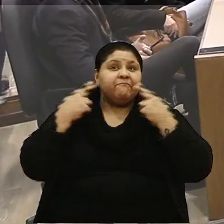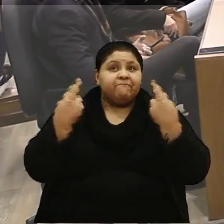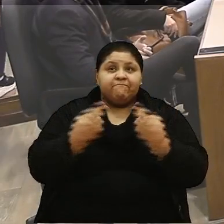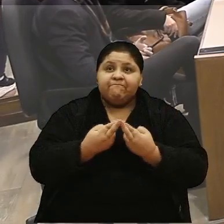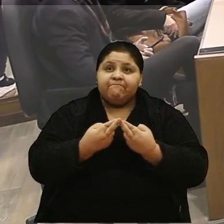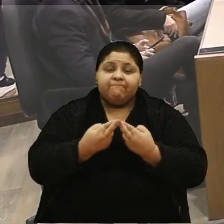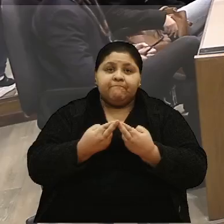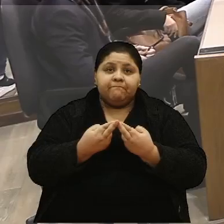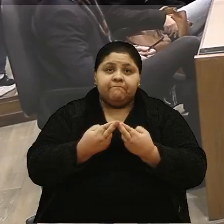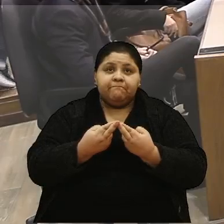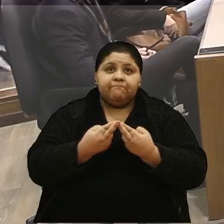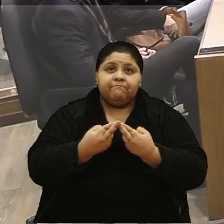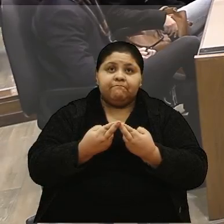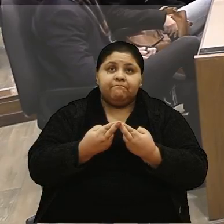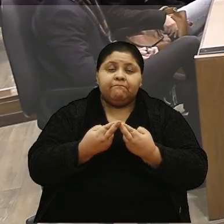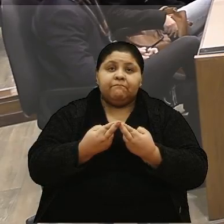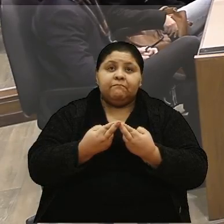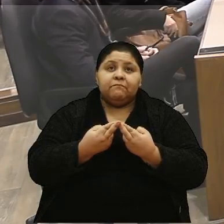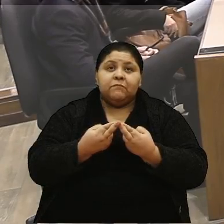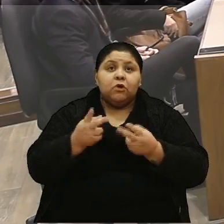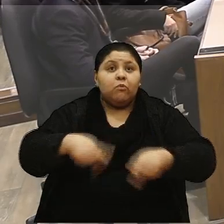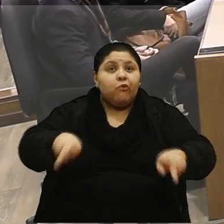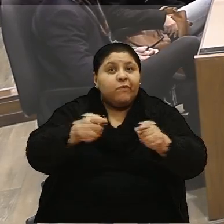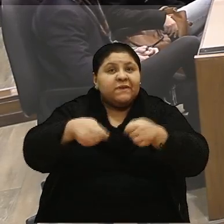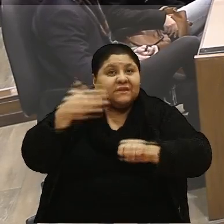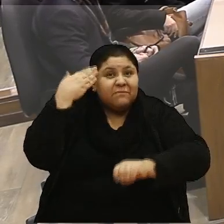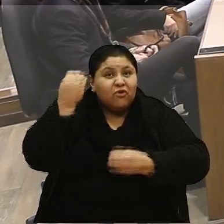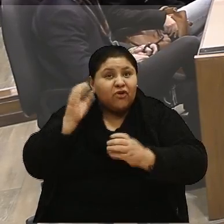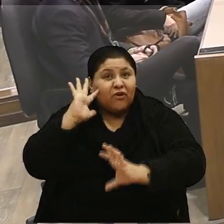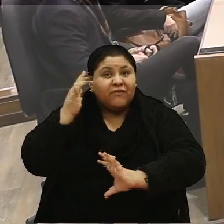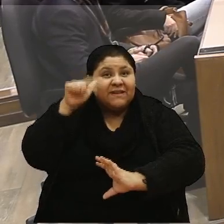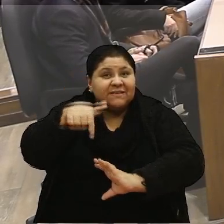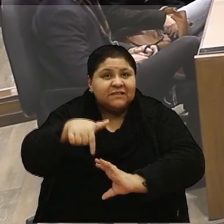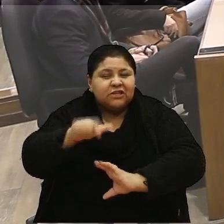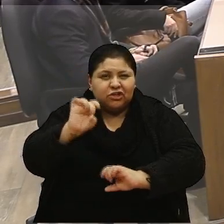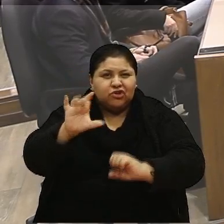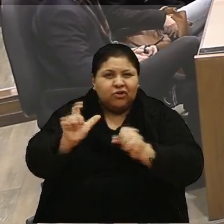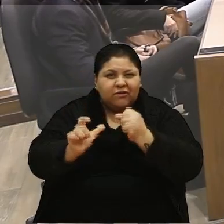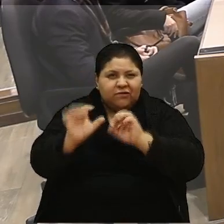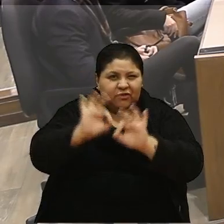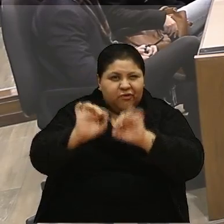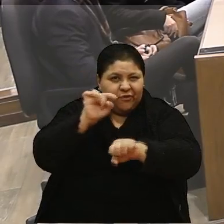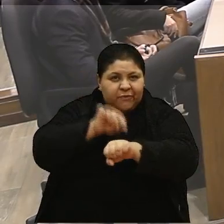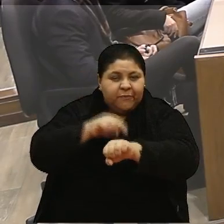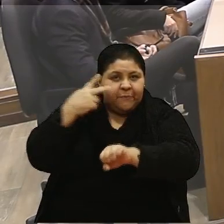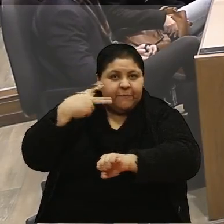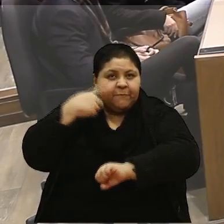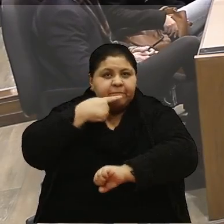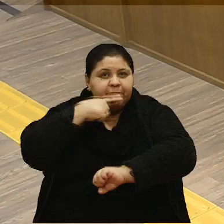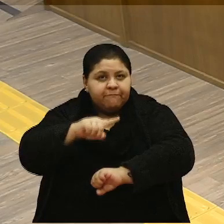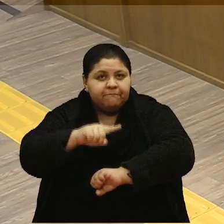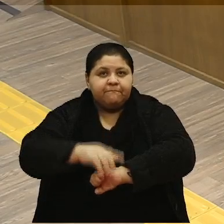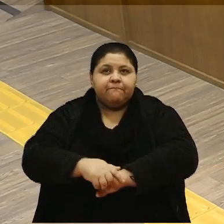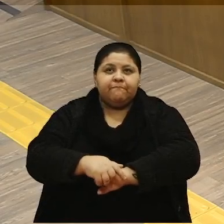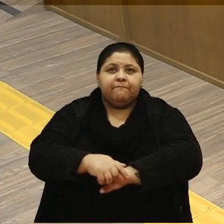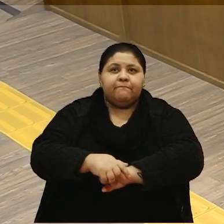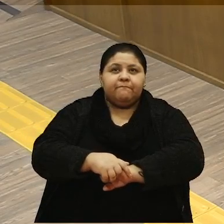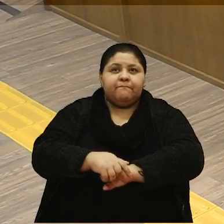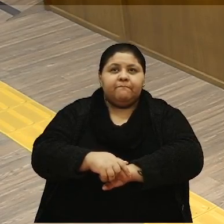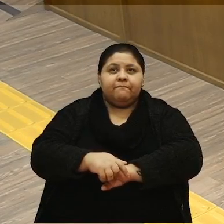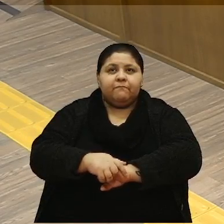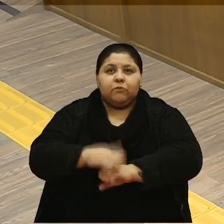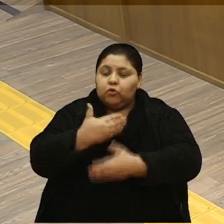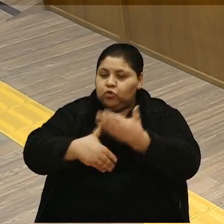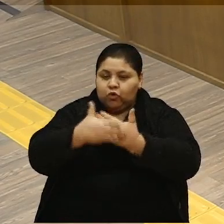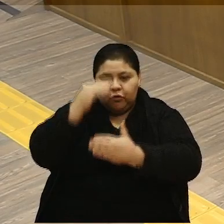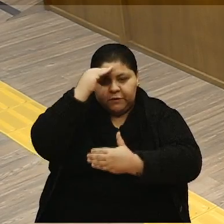suspensa, o povo precisa saber o que se passa dentro dessa casa. Só segura o tempo. Vereador Caleb, com todo o respeito a Vossa Excelência. Sim,